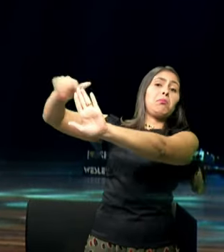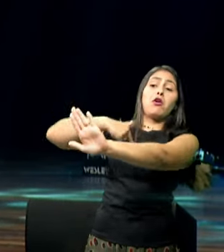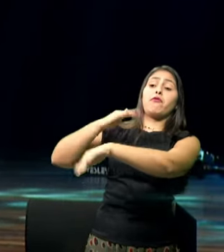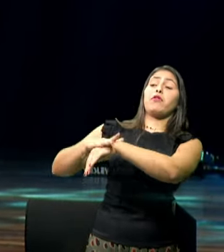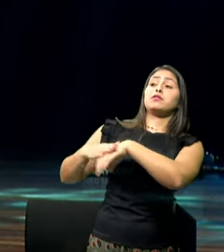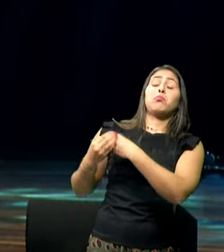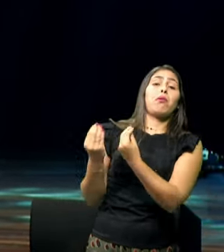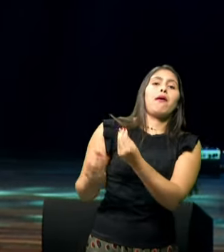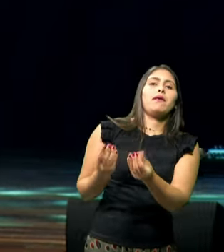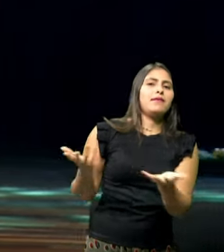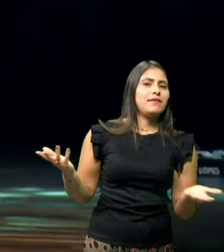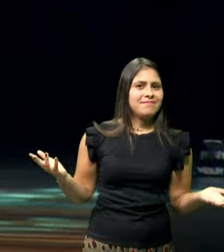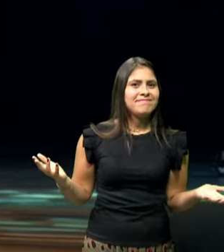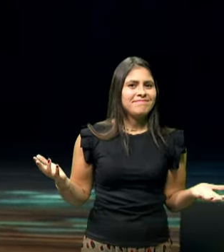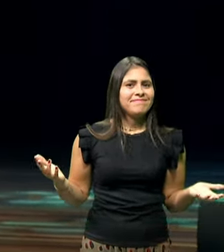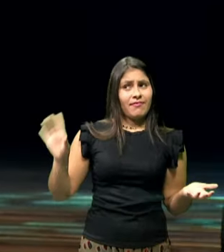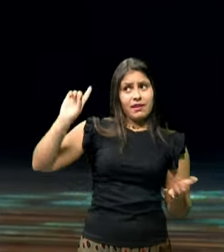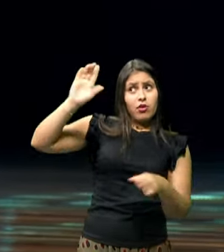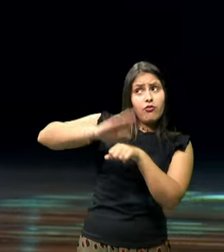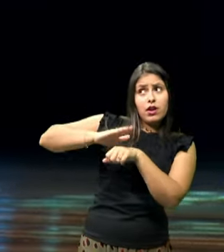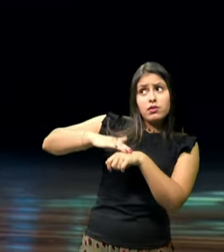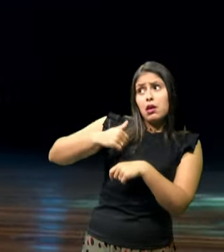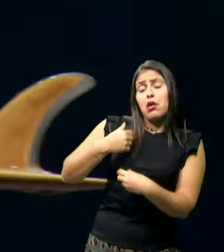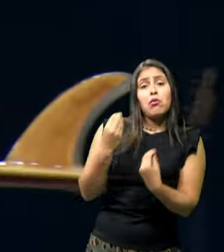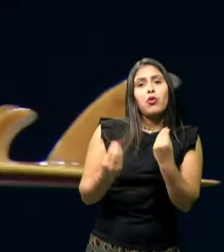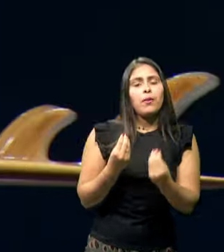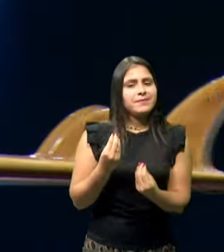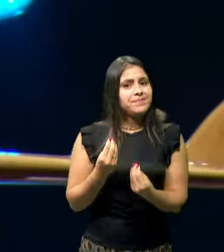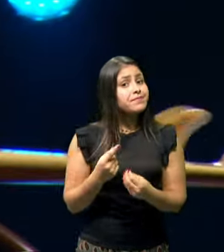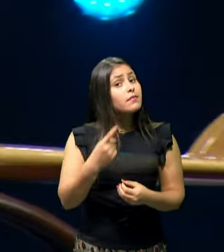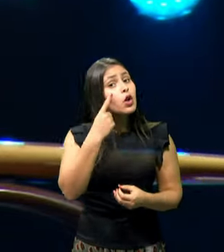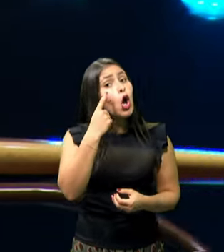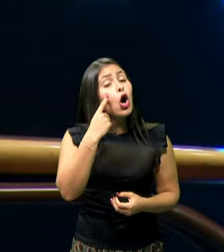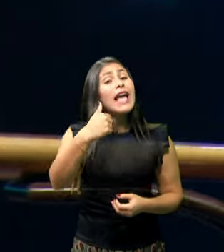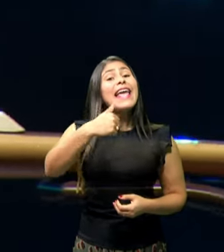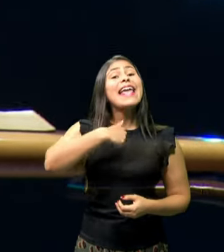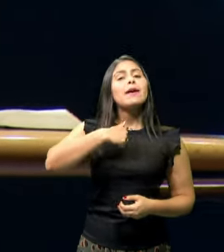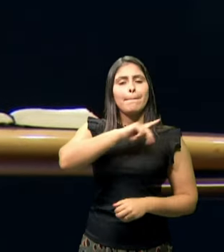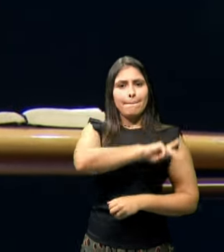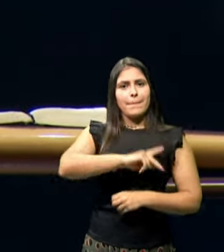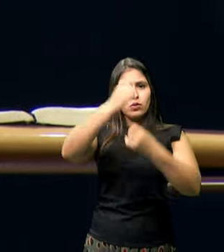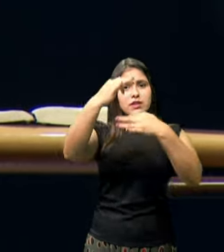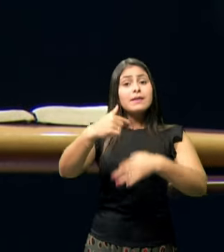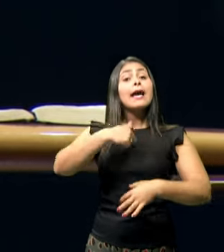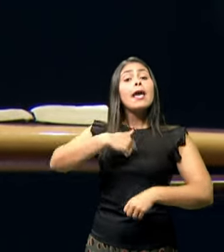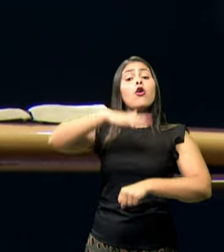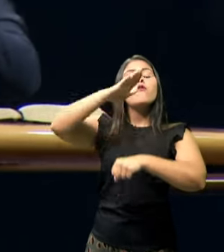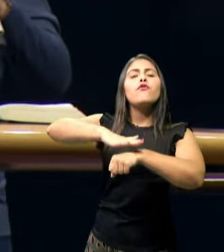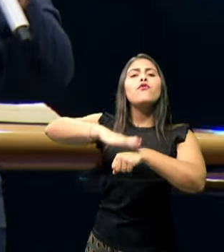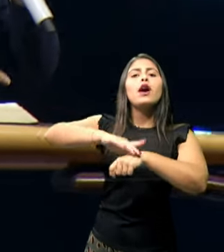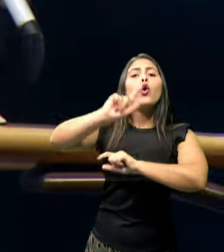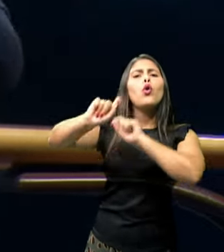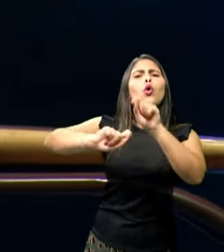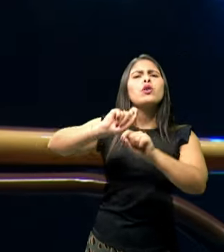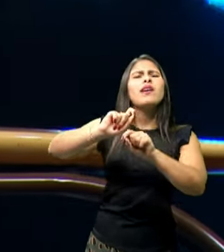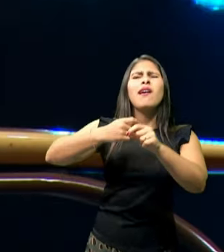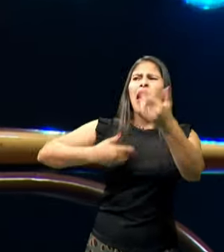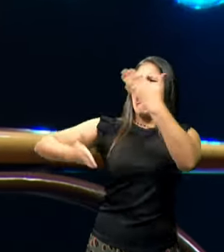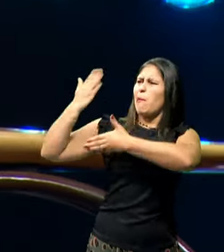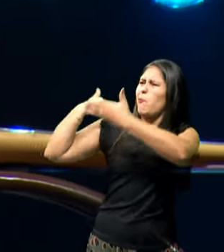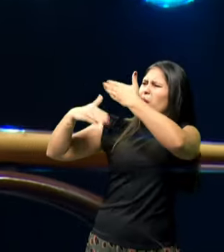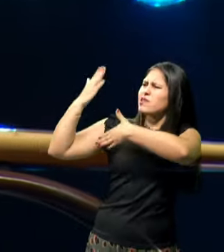fazer? Deus não fez. O que é que eu vou fazer? Uma coisa eu faço, e é que, esquecendo-me